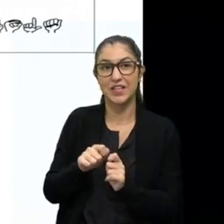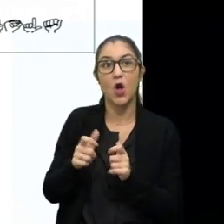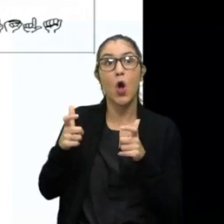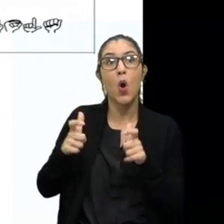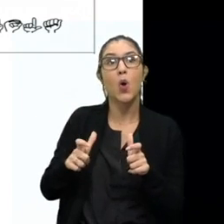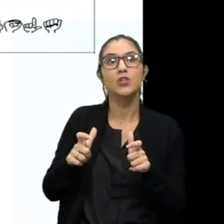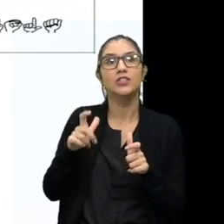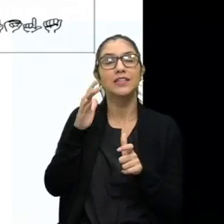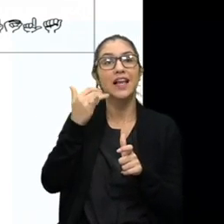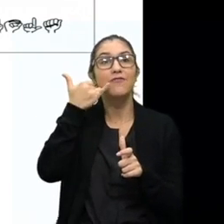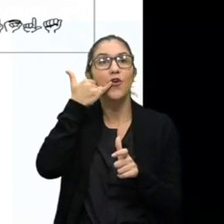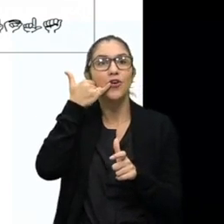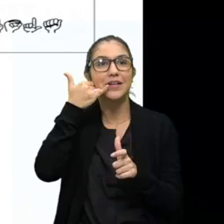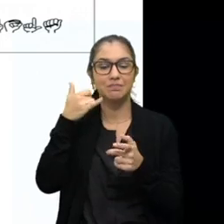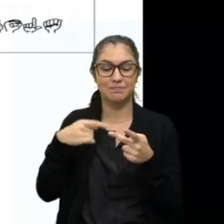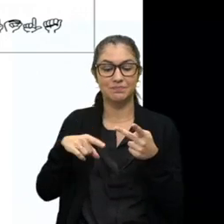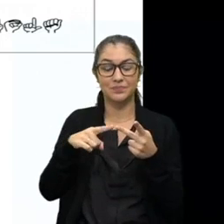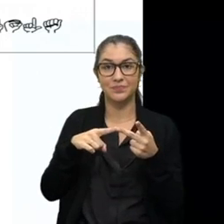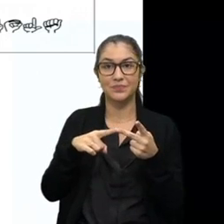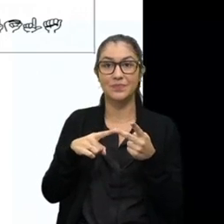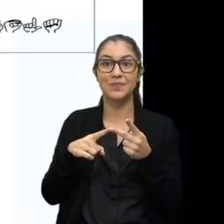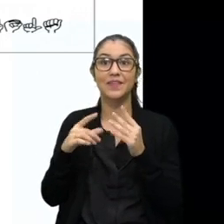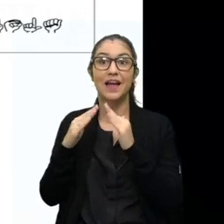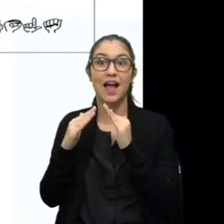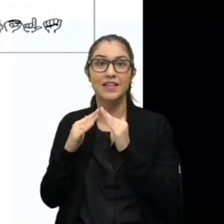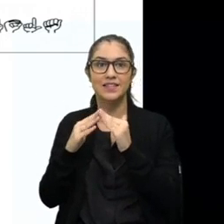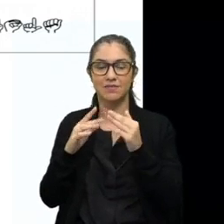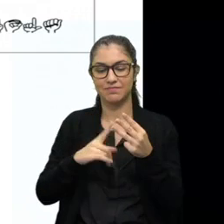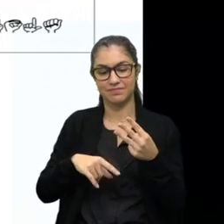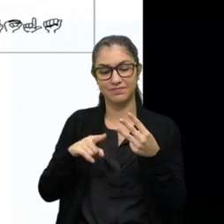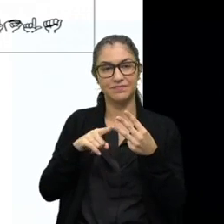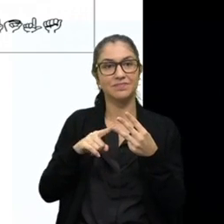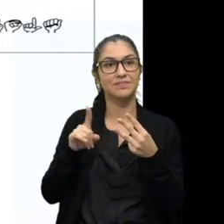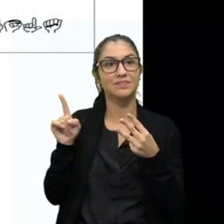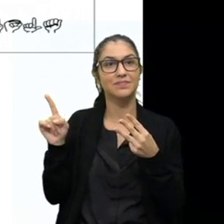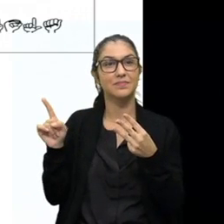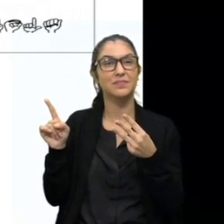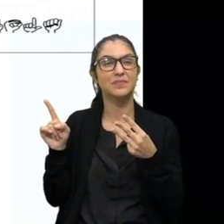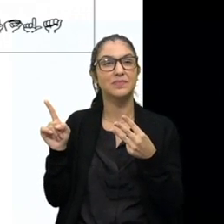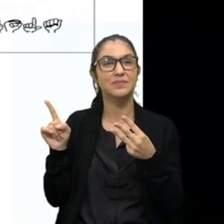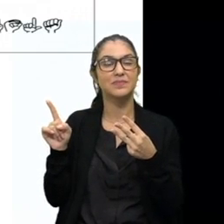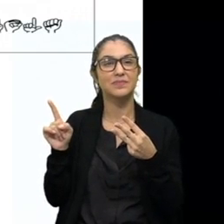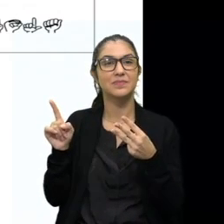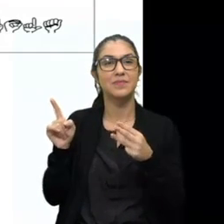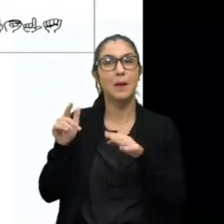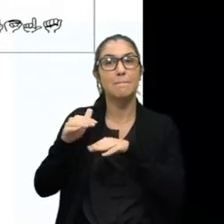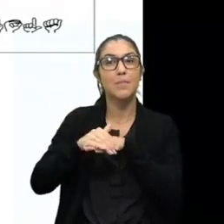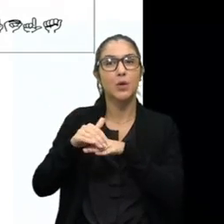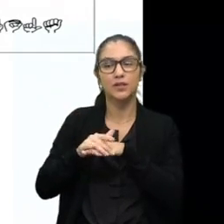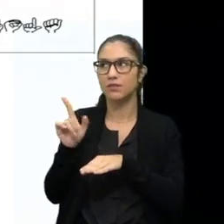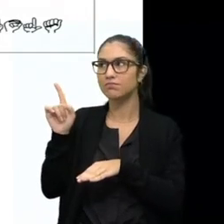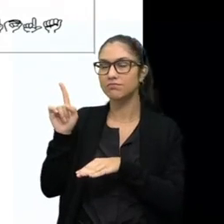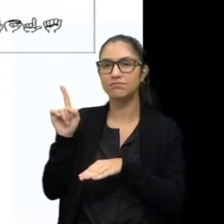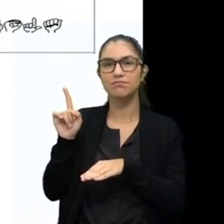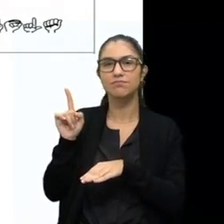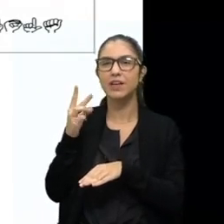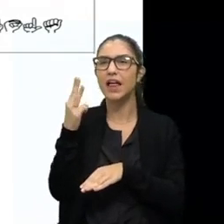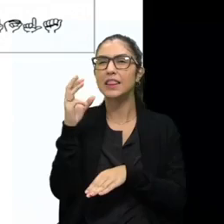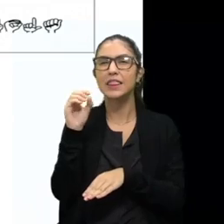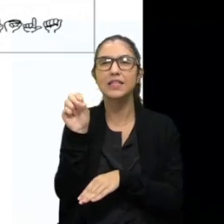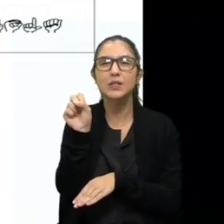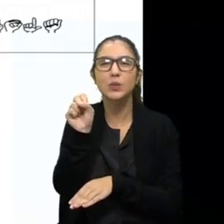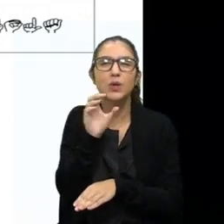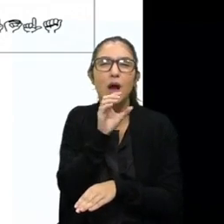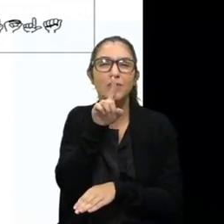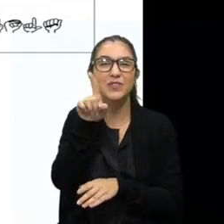está escrito a palavra telefone, onde está escrito a palavra casa e onde está escrito bota. 30 segundinhos